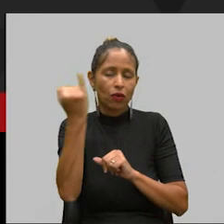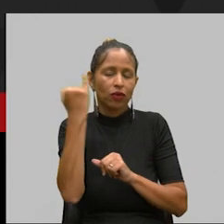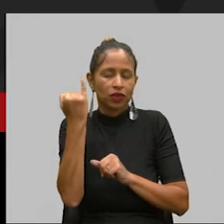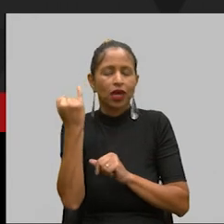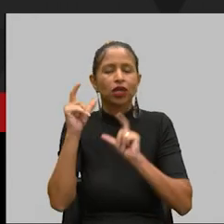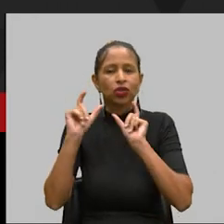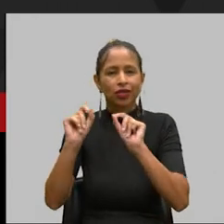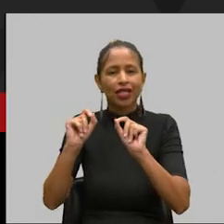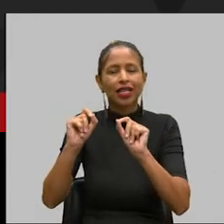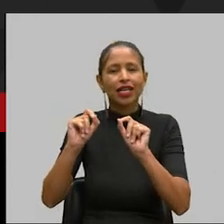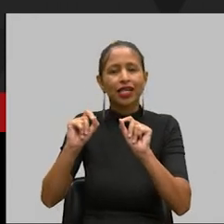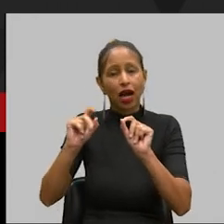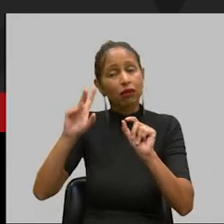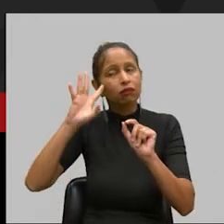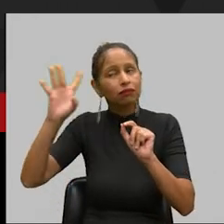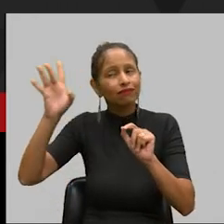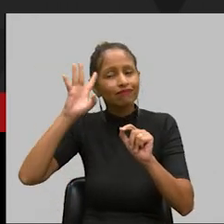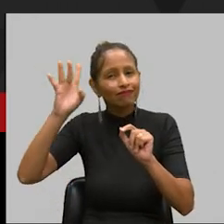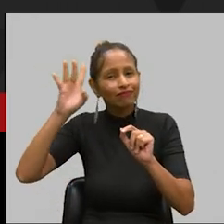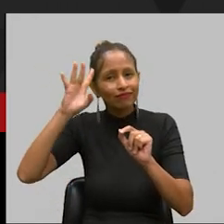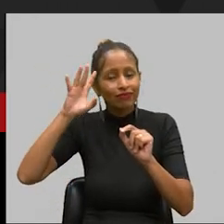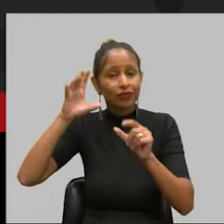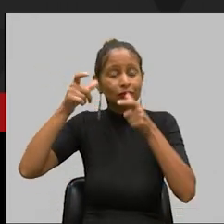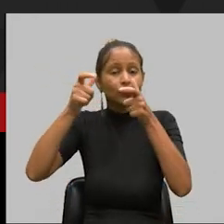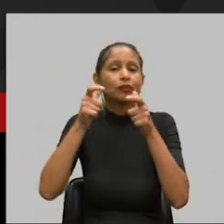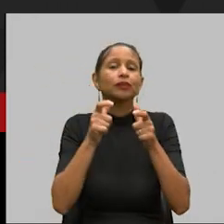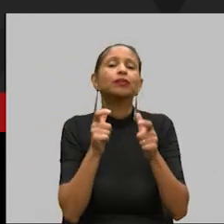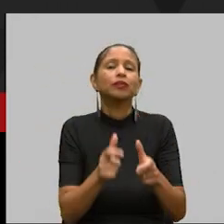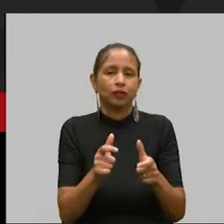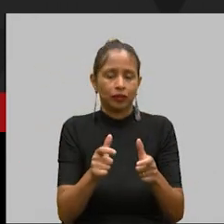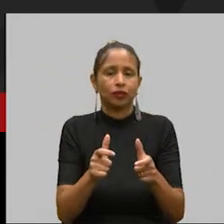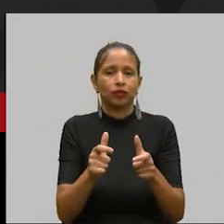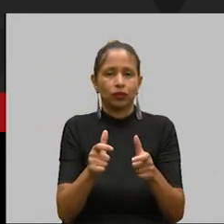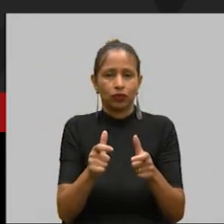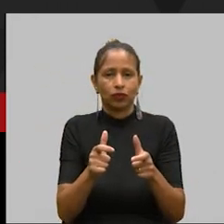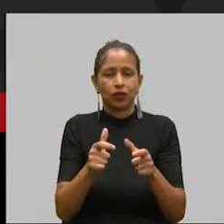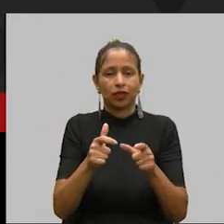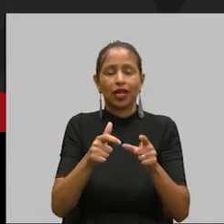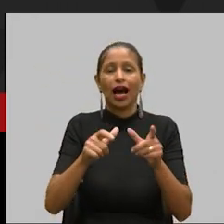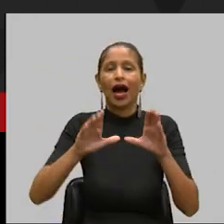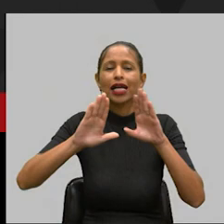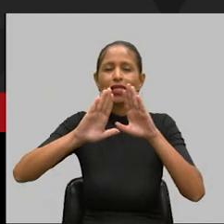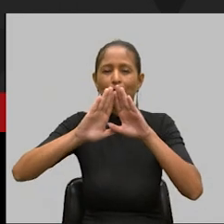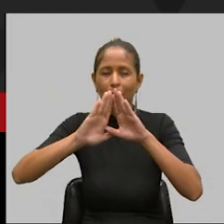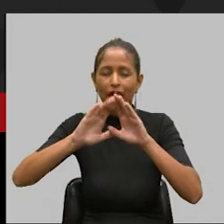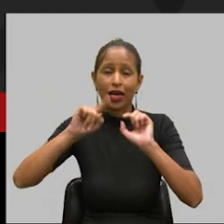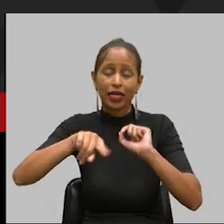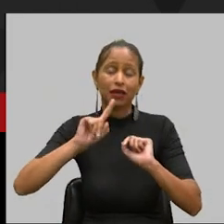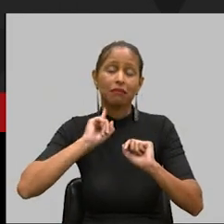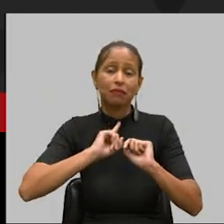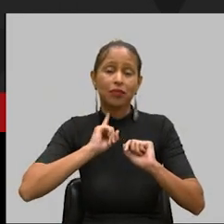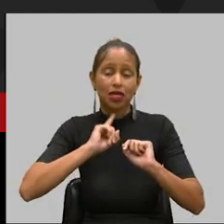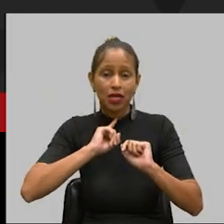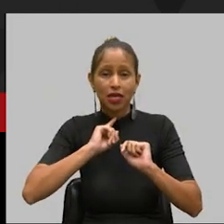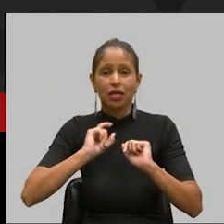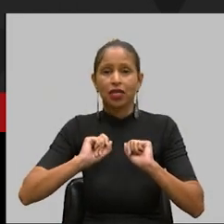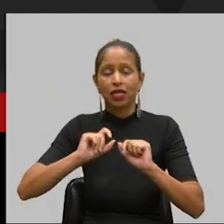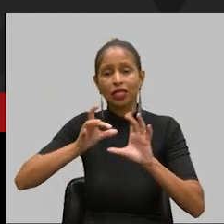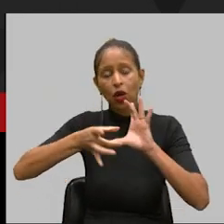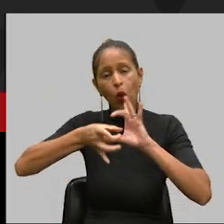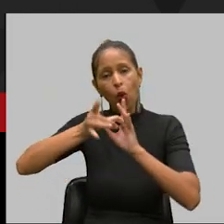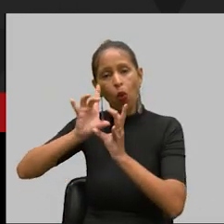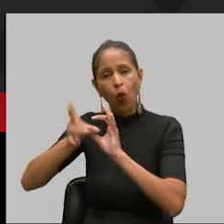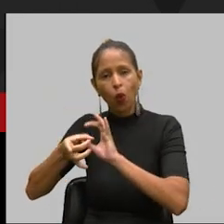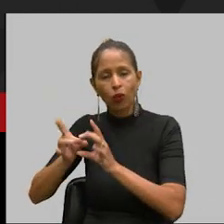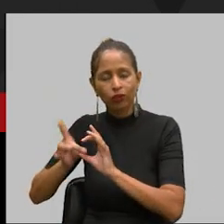acho que serve de reflexão para esse ambiente da Assembleia Legislativa do Estado de Minas Gerais Nesse contexto